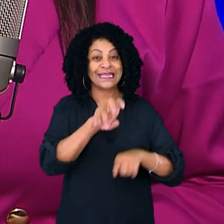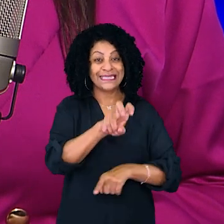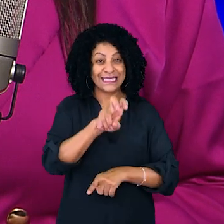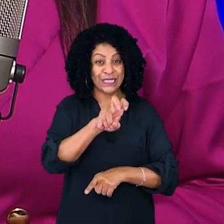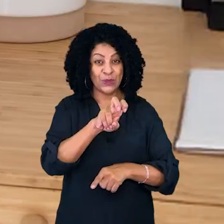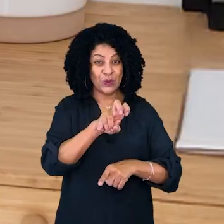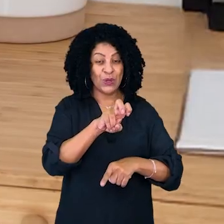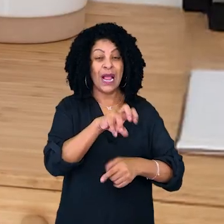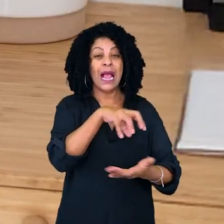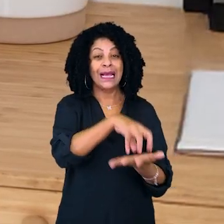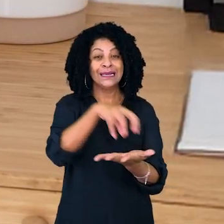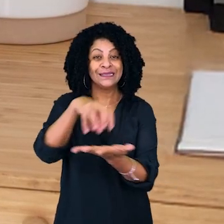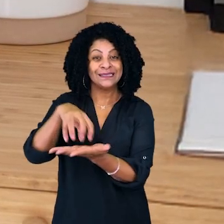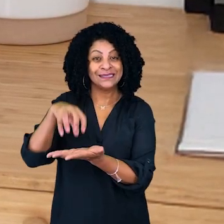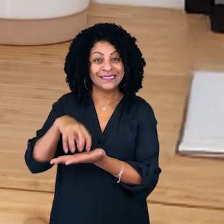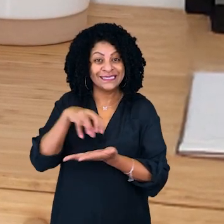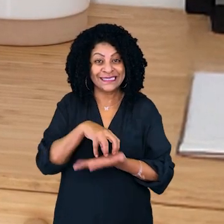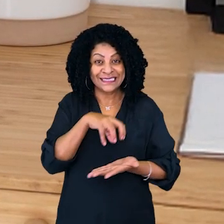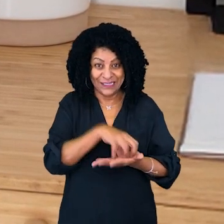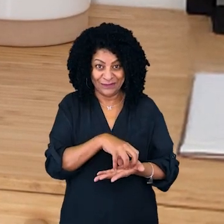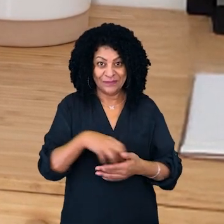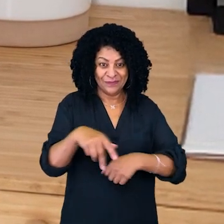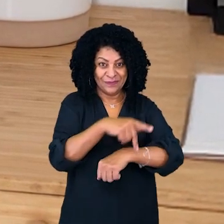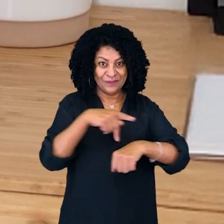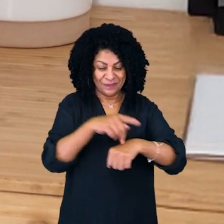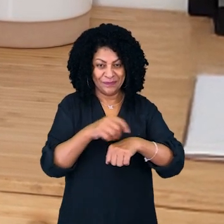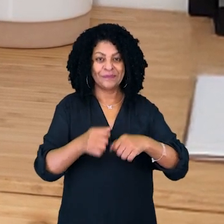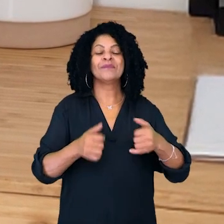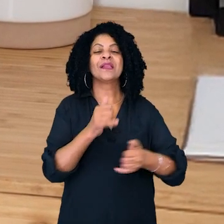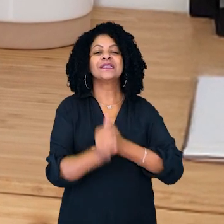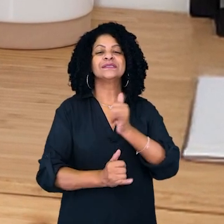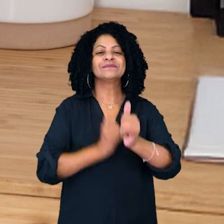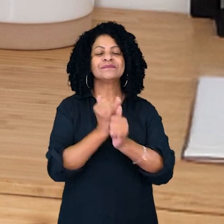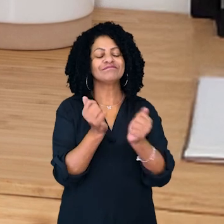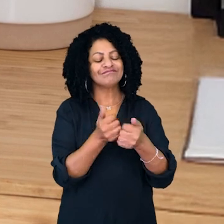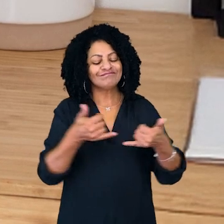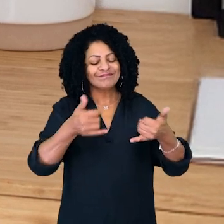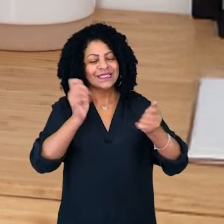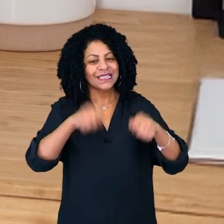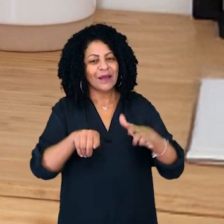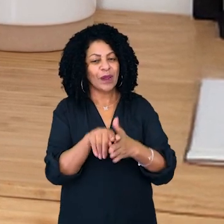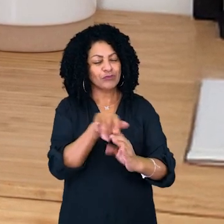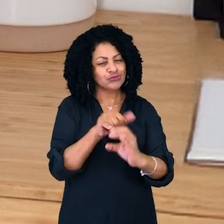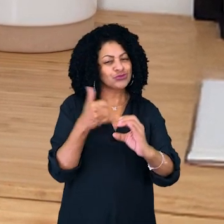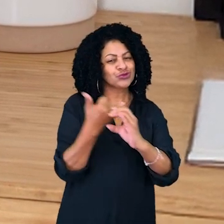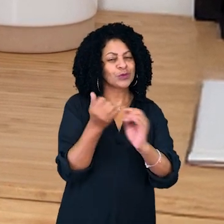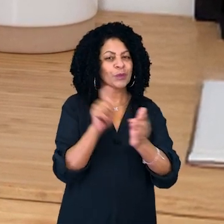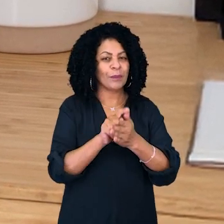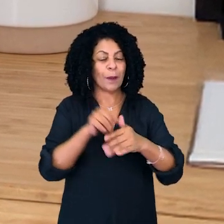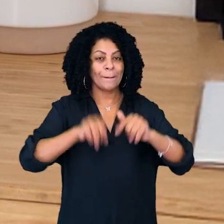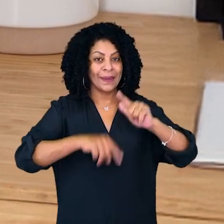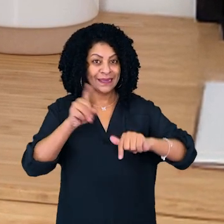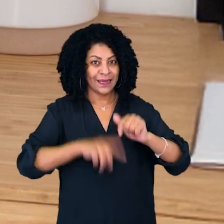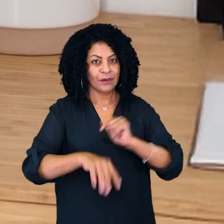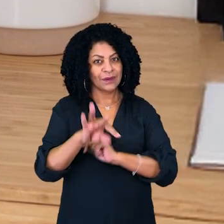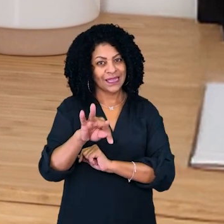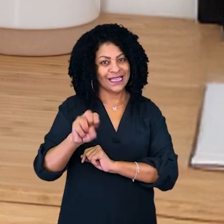regiões do país. Na internet, também é possível conferir o material no site do TST e no YouTube. São